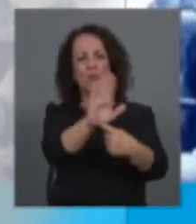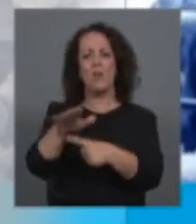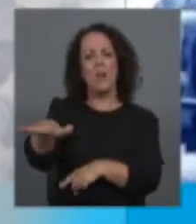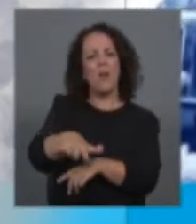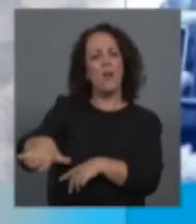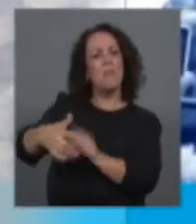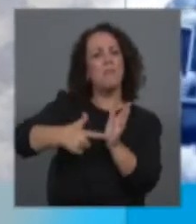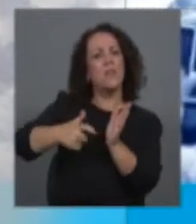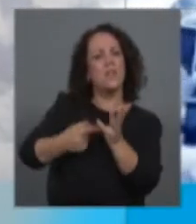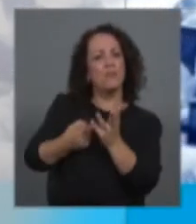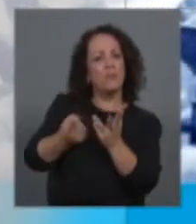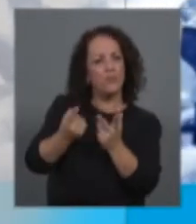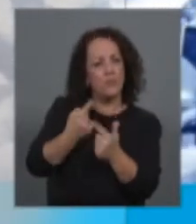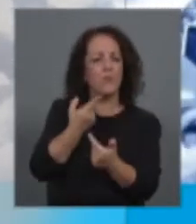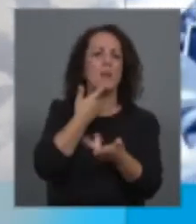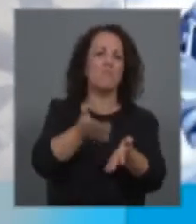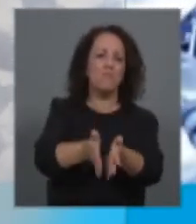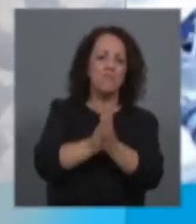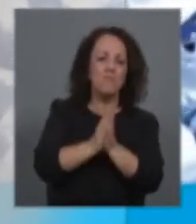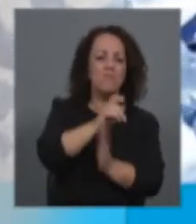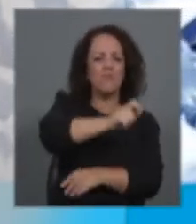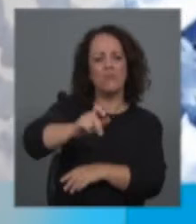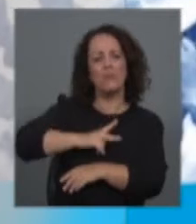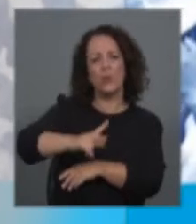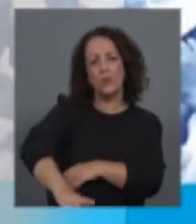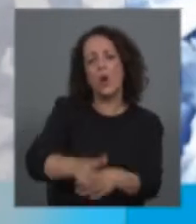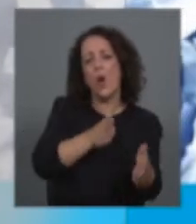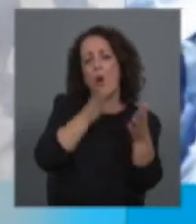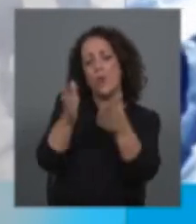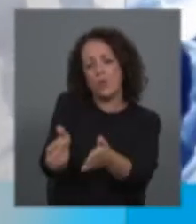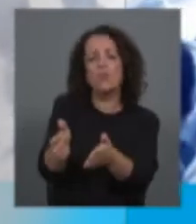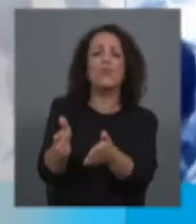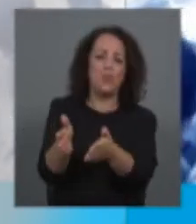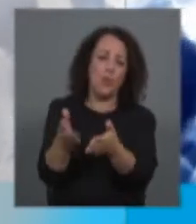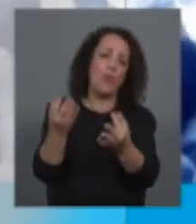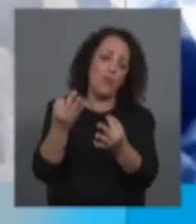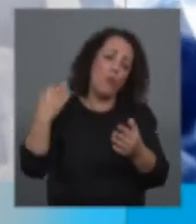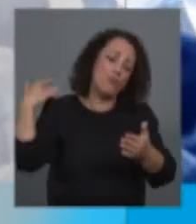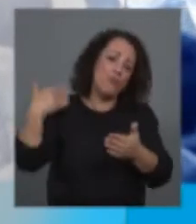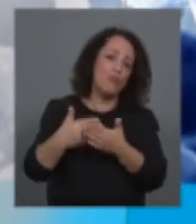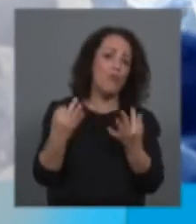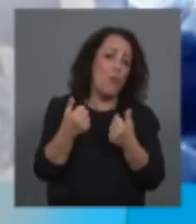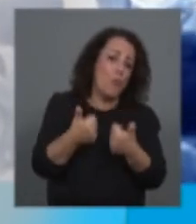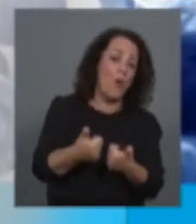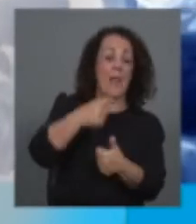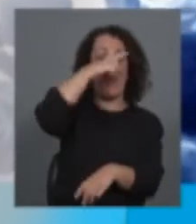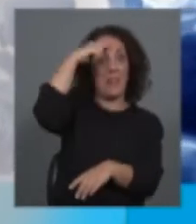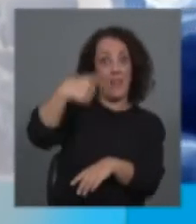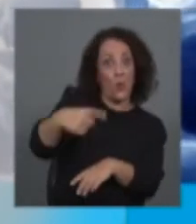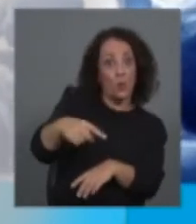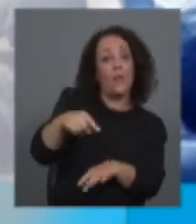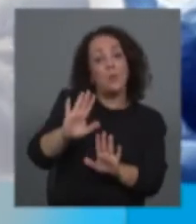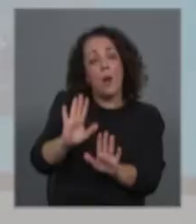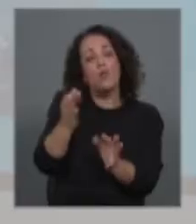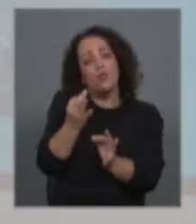passar, e pedir também e apelar então a estas generosidades portuguesas, que tem sido de facto muito, muito boa, apesar destas dificuldades que estamos a viver.